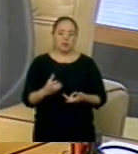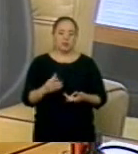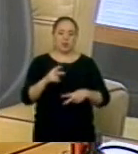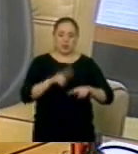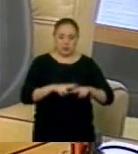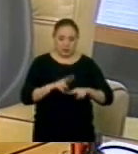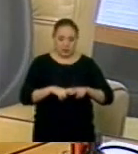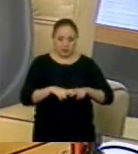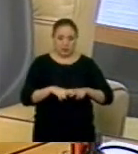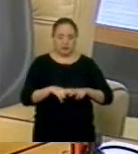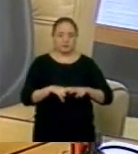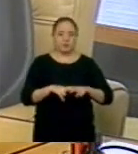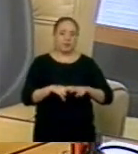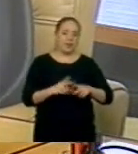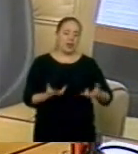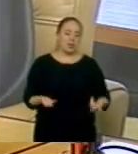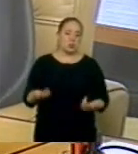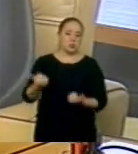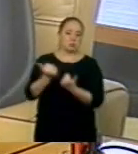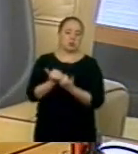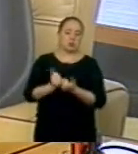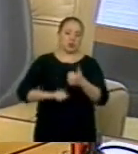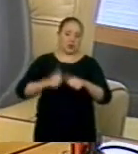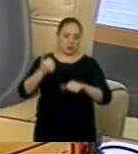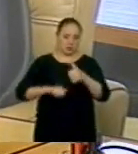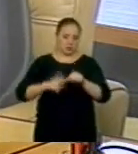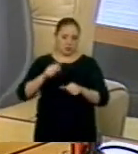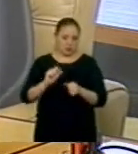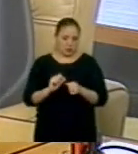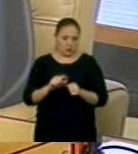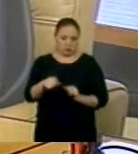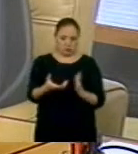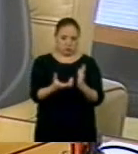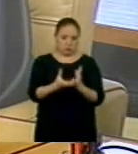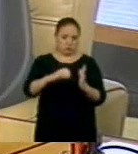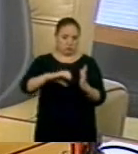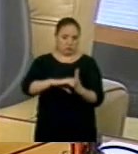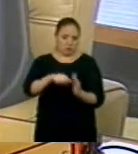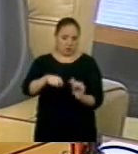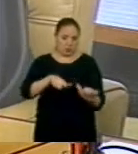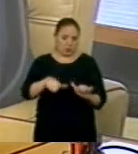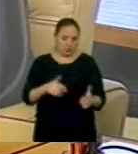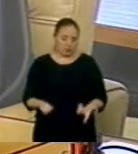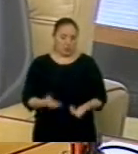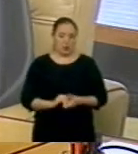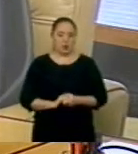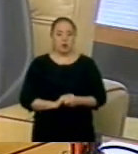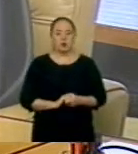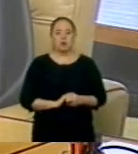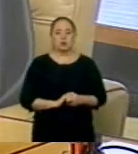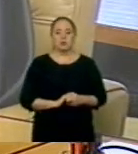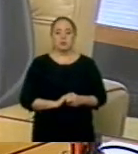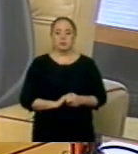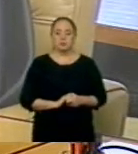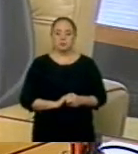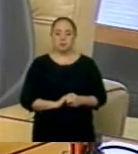cárcere substituída pela análise a ser efetuada pela Casa Legislativa a que pertencer. O juízo a ser